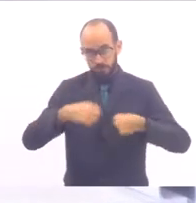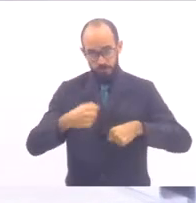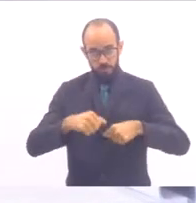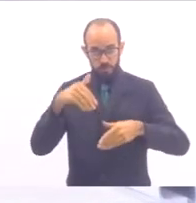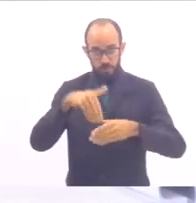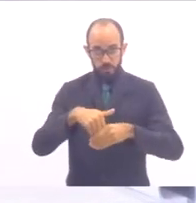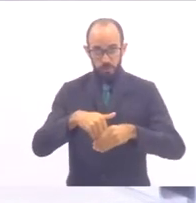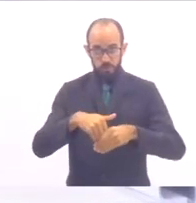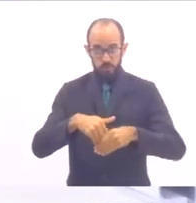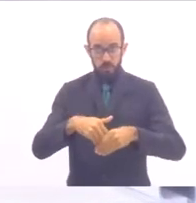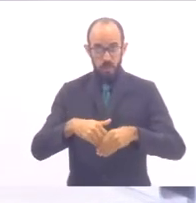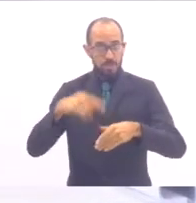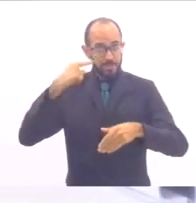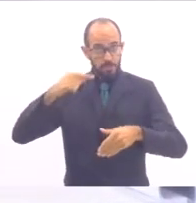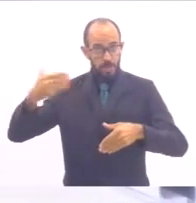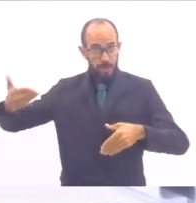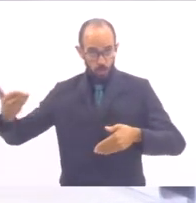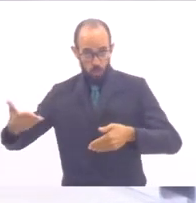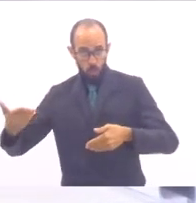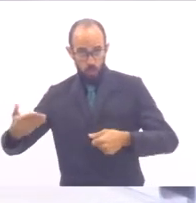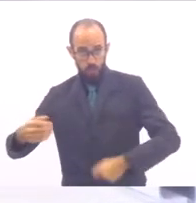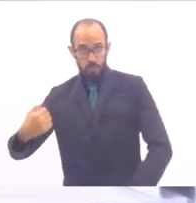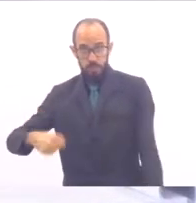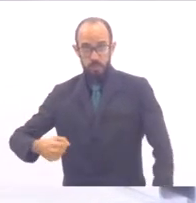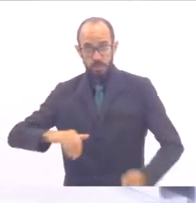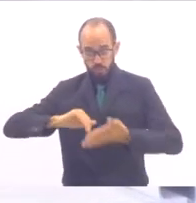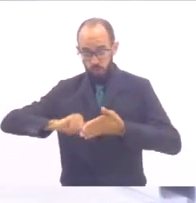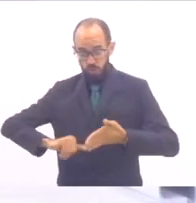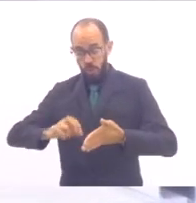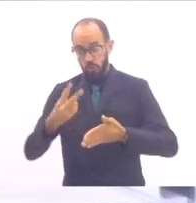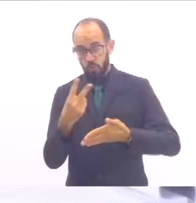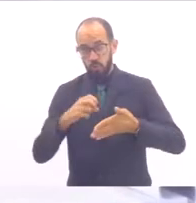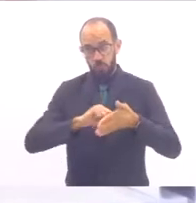eu derrubei 2 vetos do governador. 2 vetos.